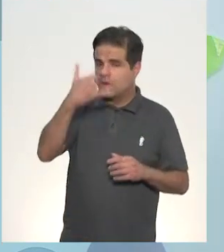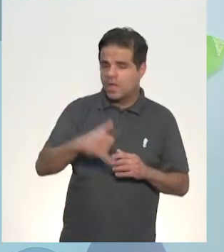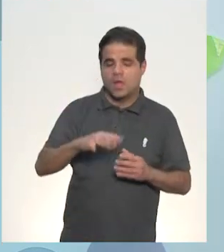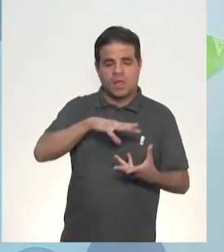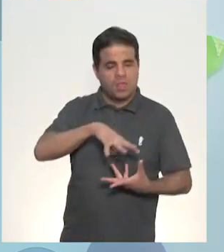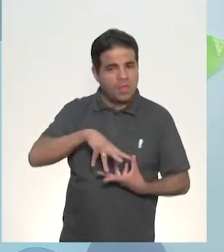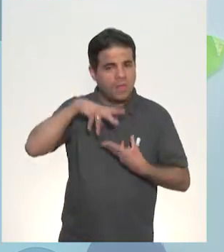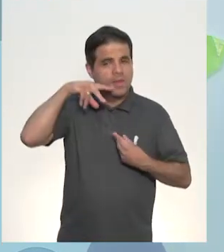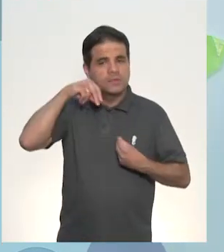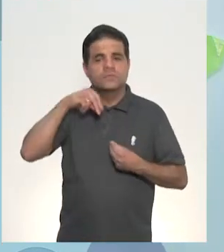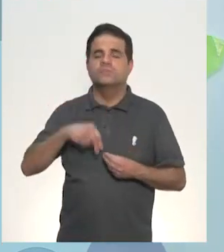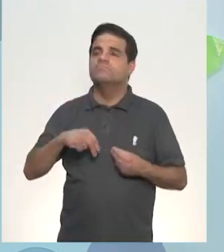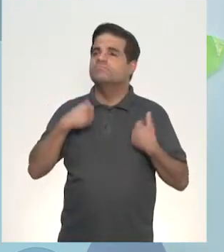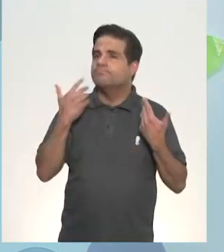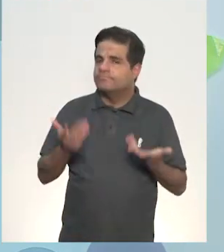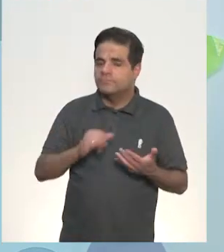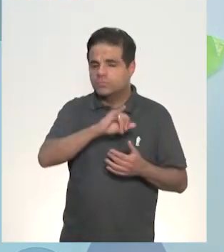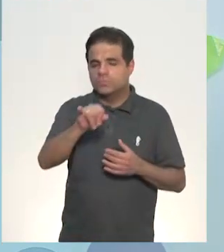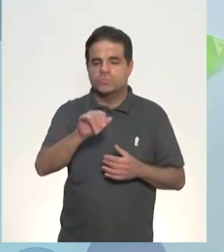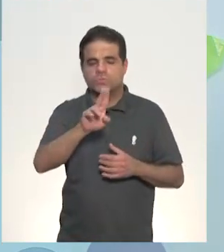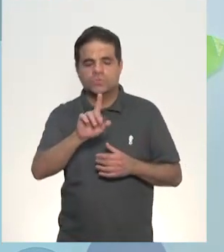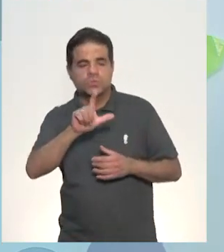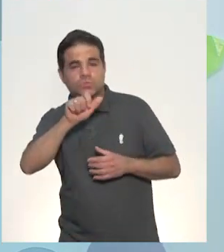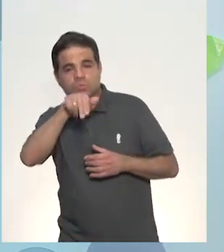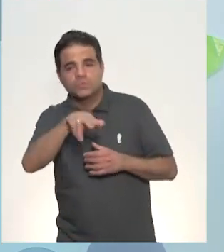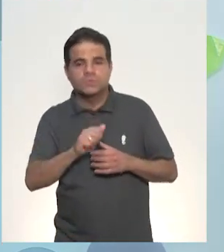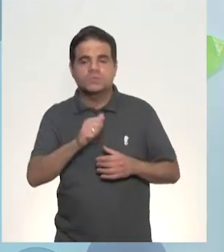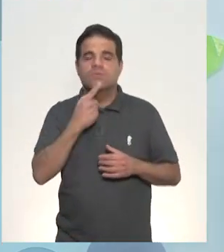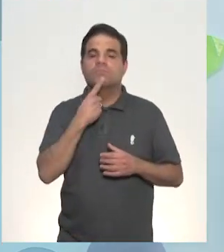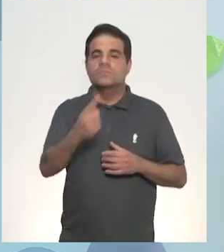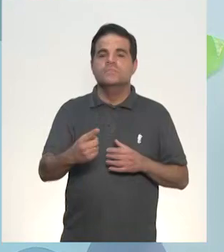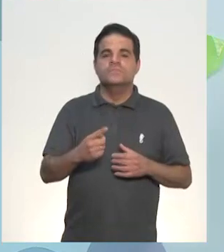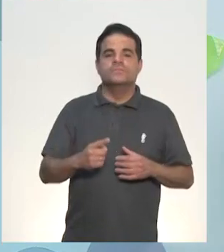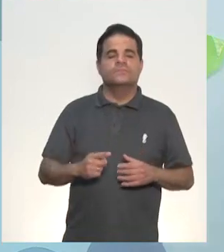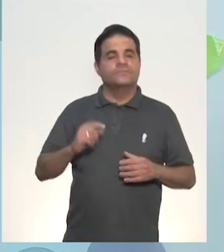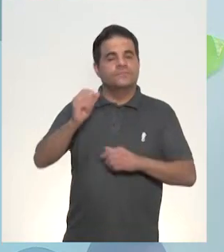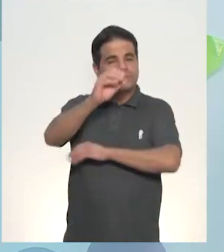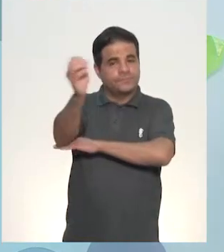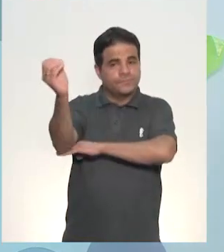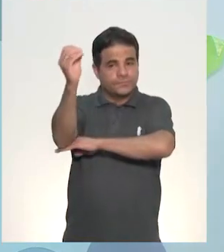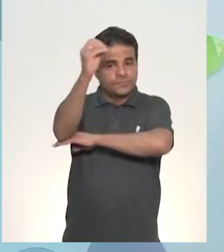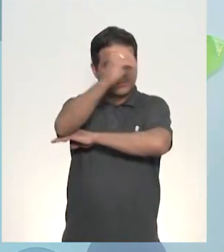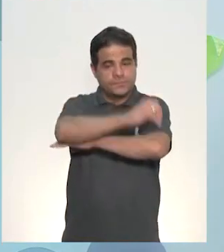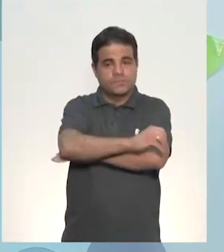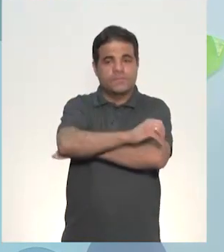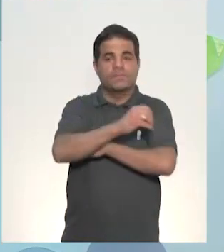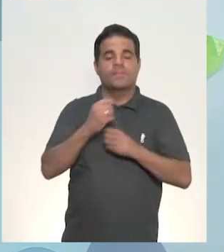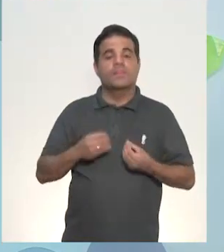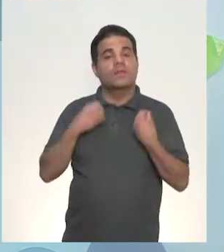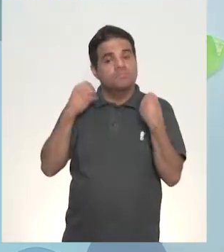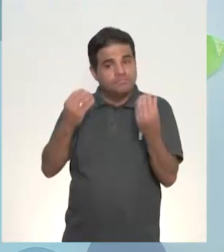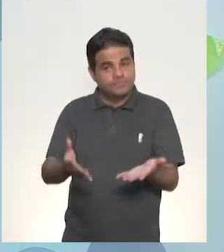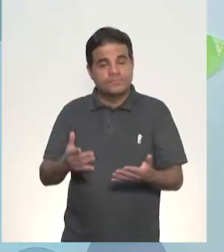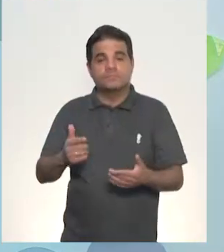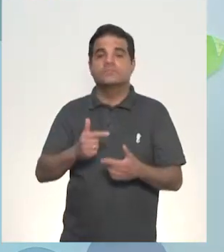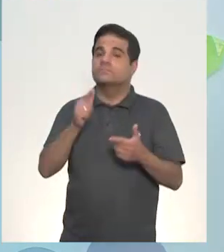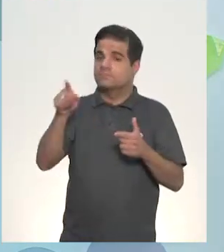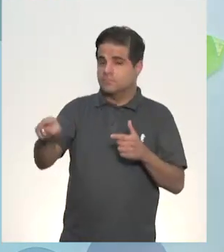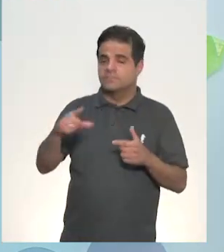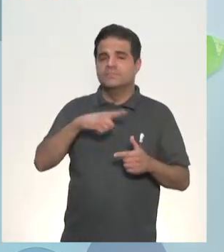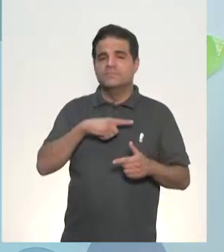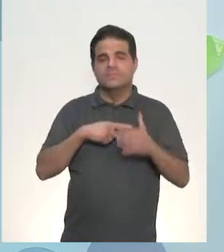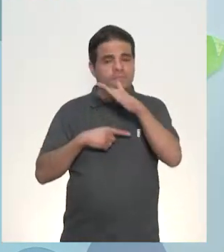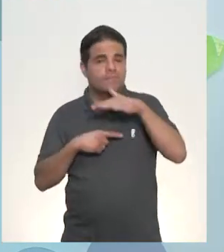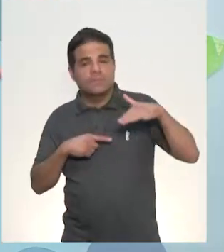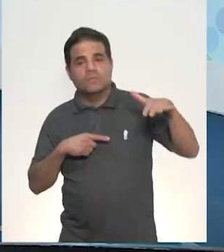Ibirapuera, a professora Juliana falou sobre o pôr do sol da casa dela, a professora Tayana de Tacaré e o professor